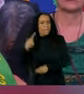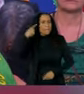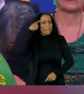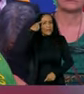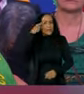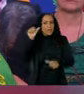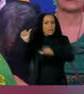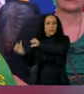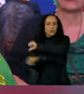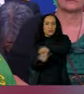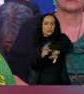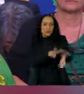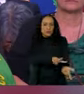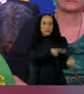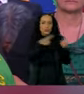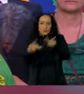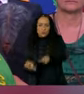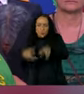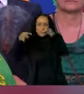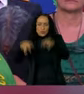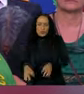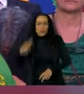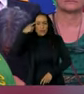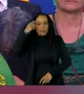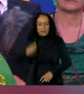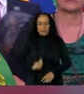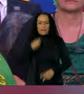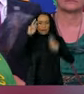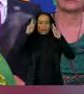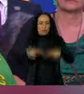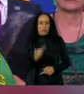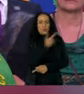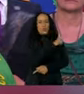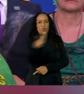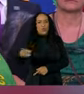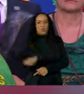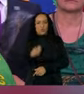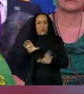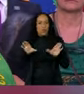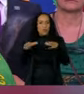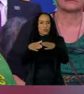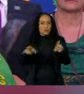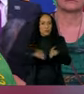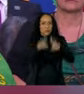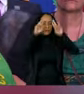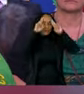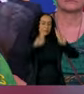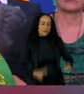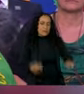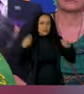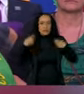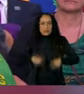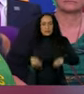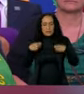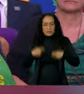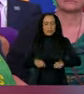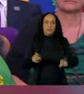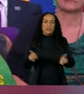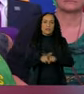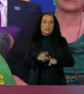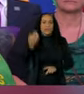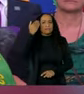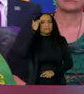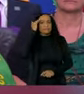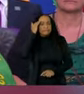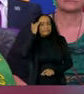uma transição justa é pensar a vida humana e as demais vidas em coletividade, respeitando as necessidades,